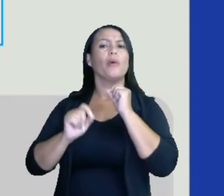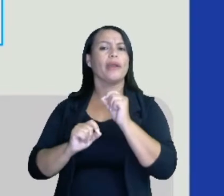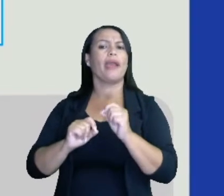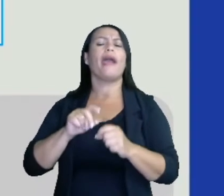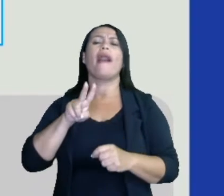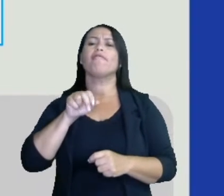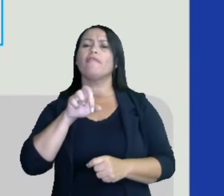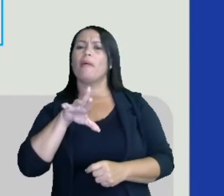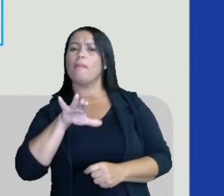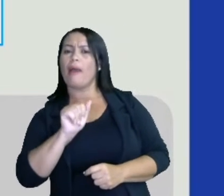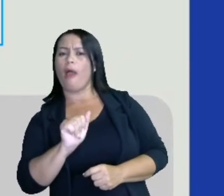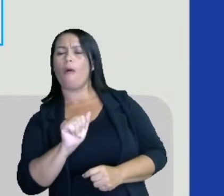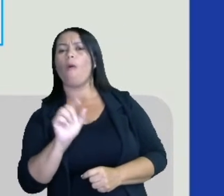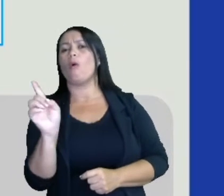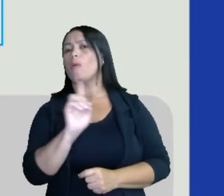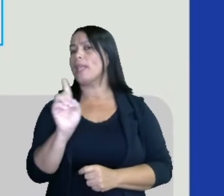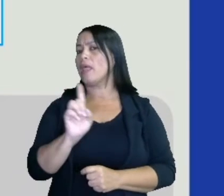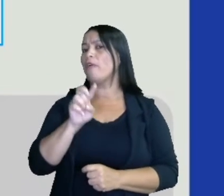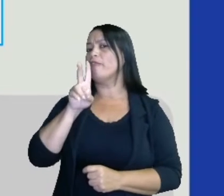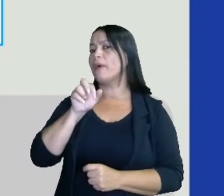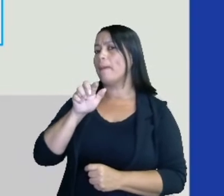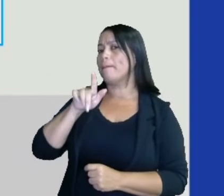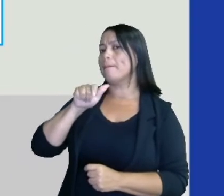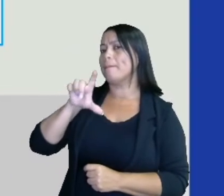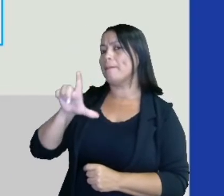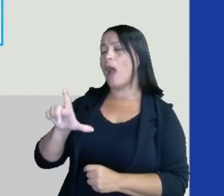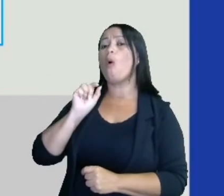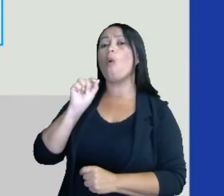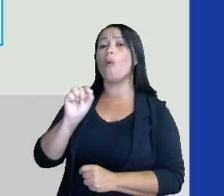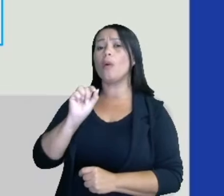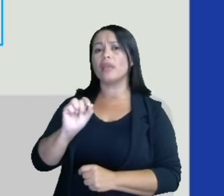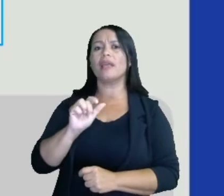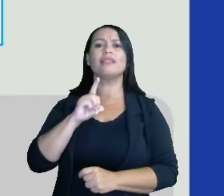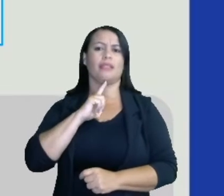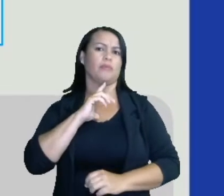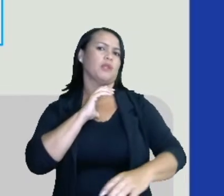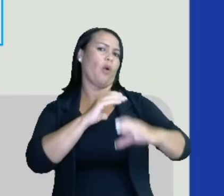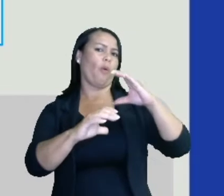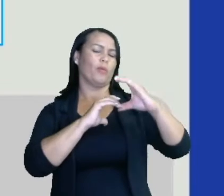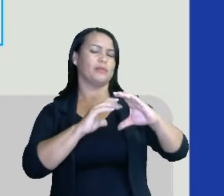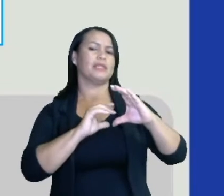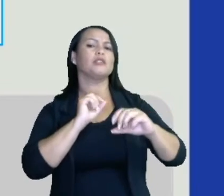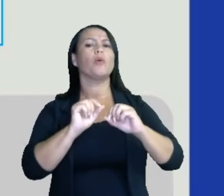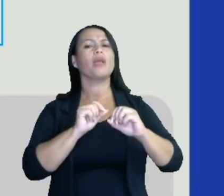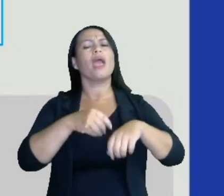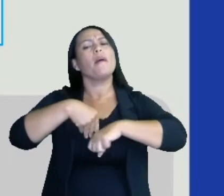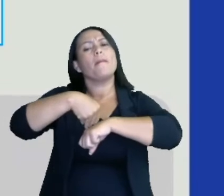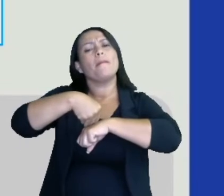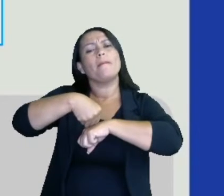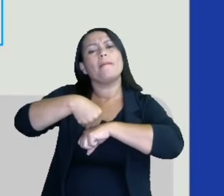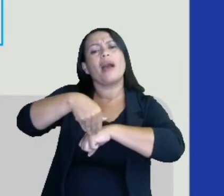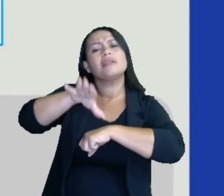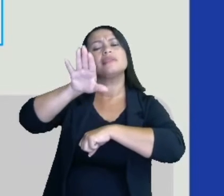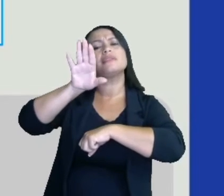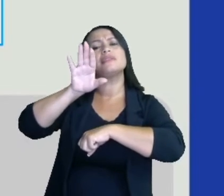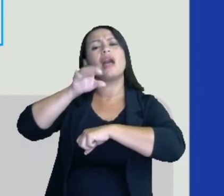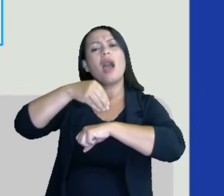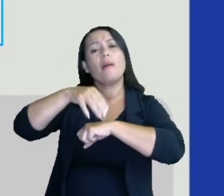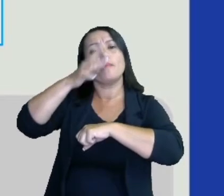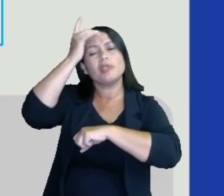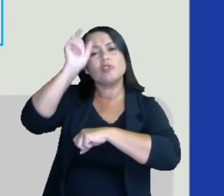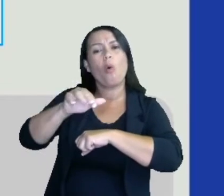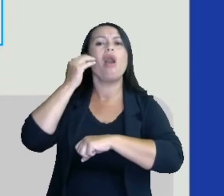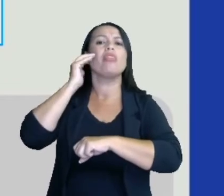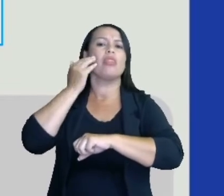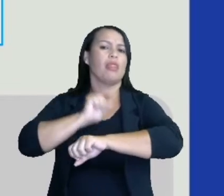não verbal, nos ajuda aí a criar atos de comunicação que vai nos ajudar a passar uma mensagem